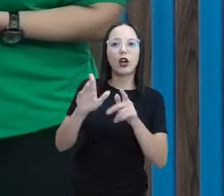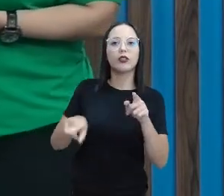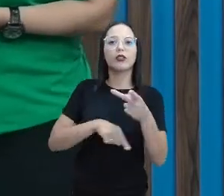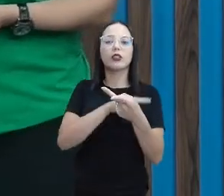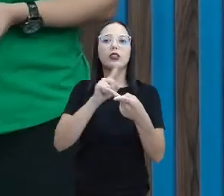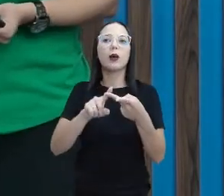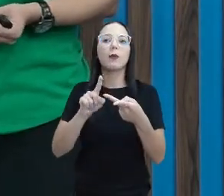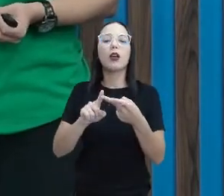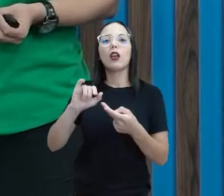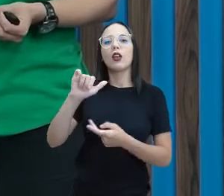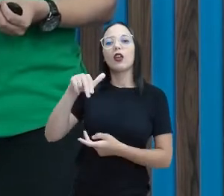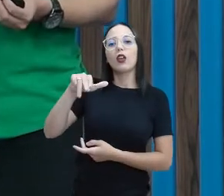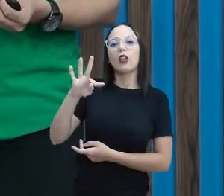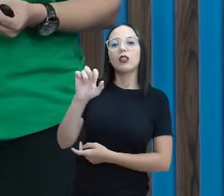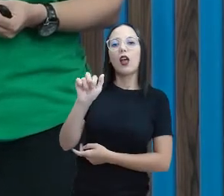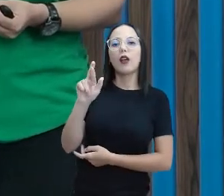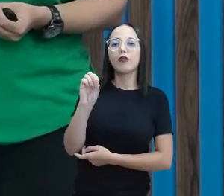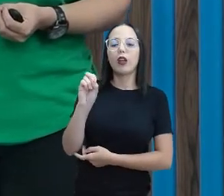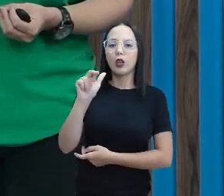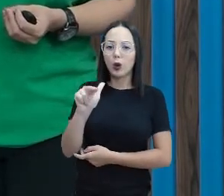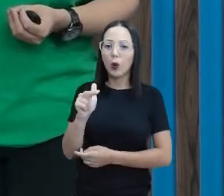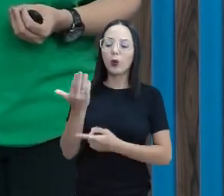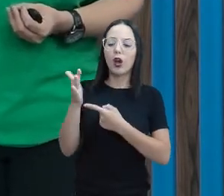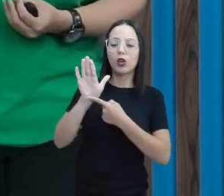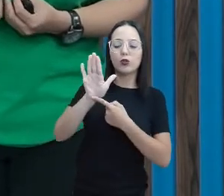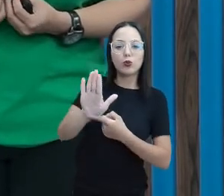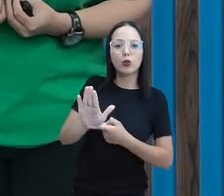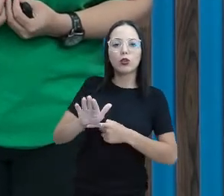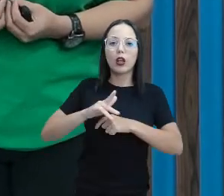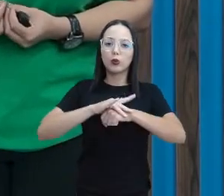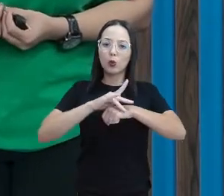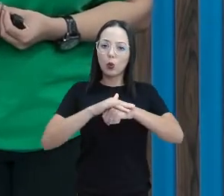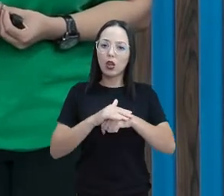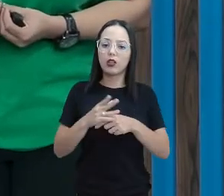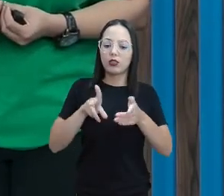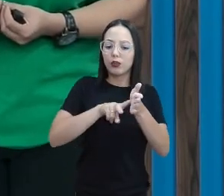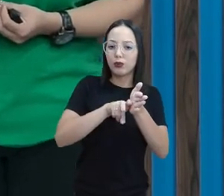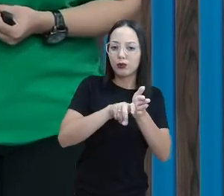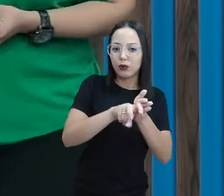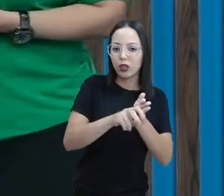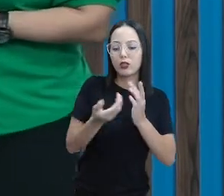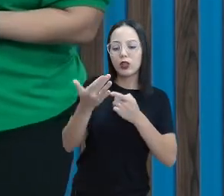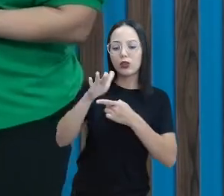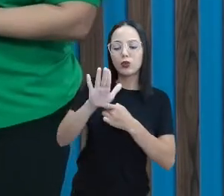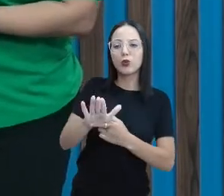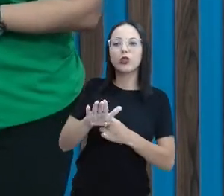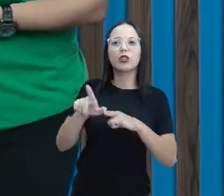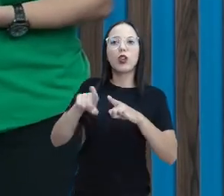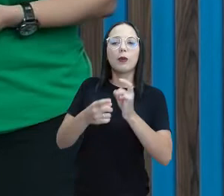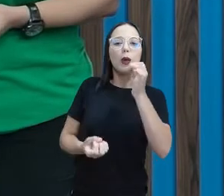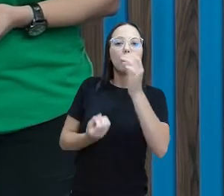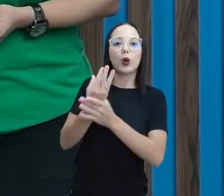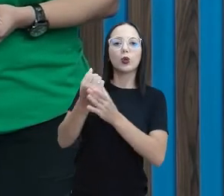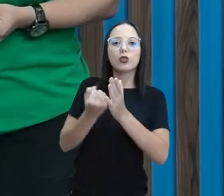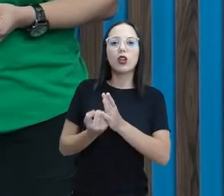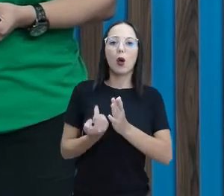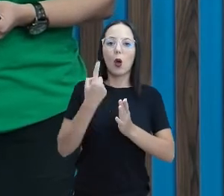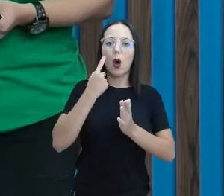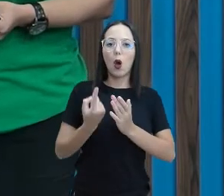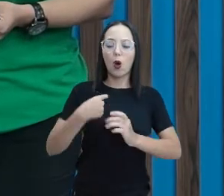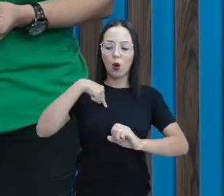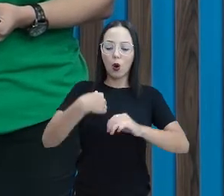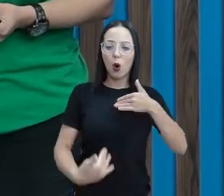o interferon, tá? Que auxilia aí nas doenças contra os vírus, né? Produção de